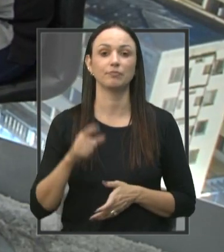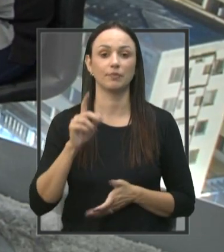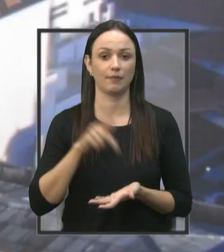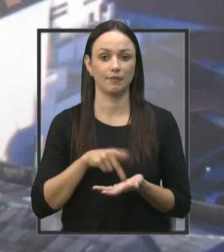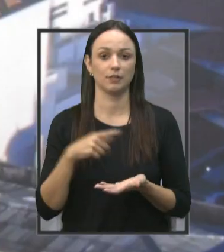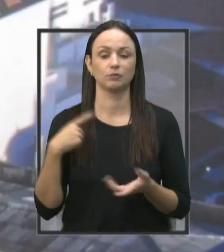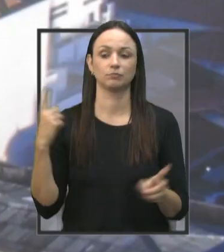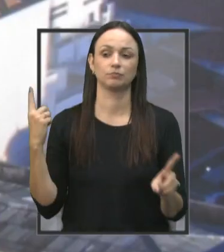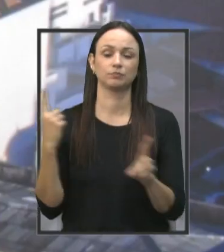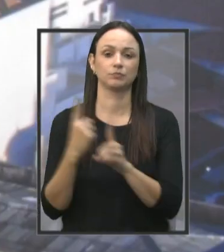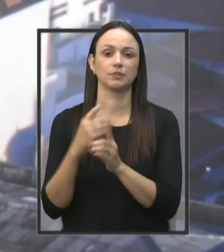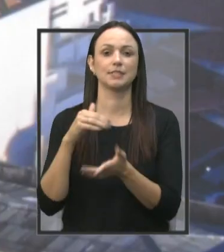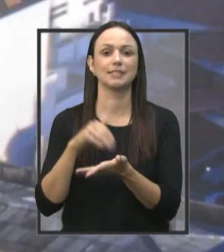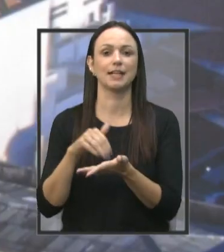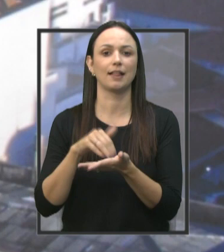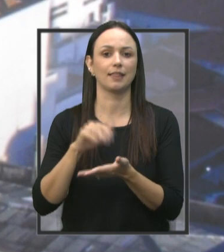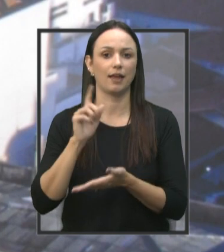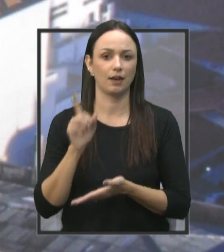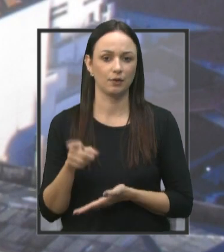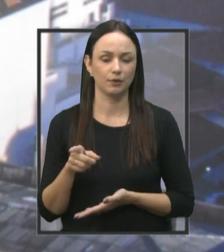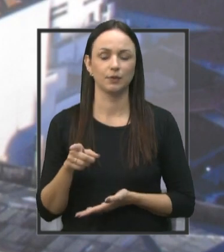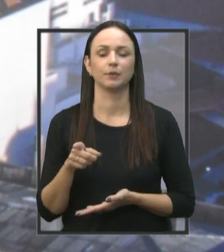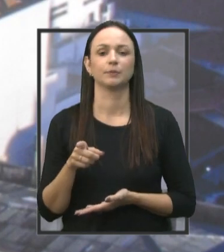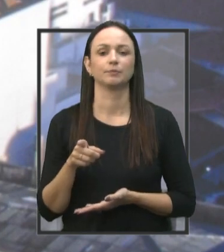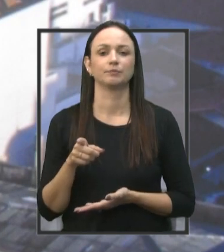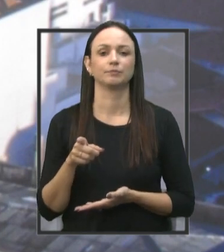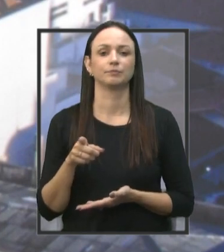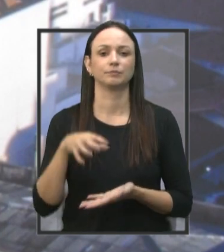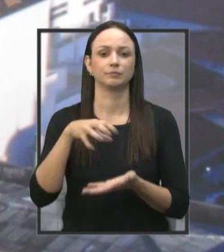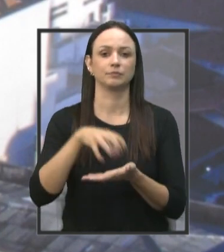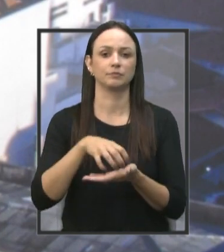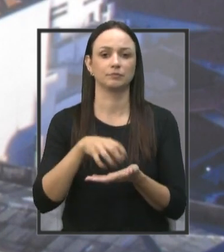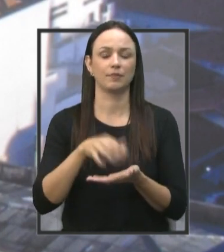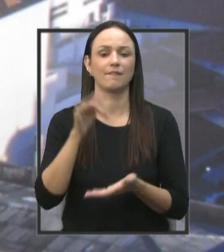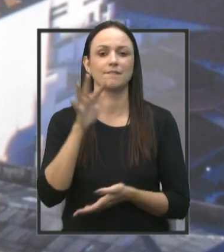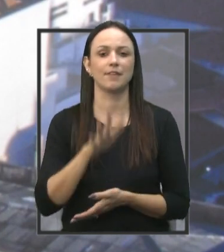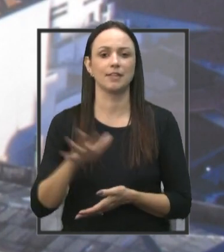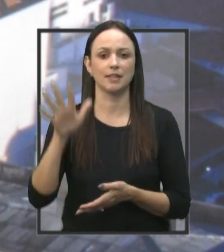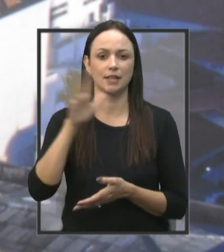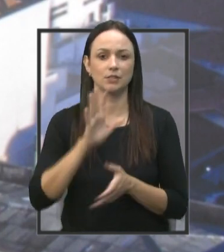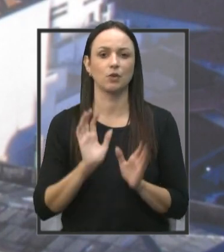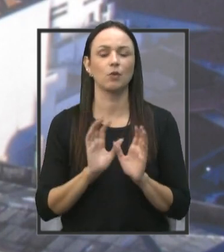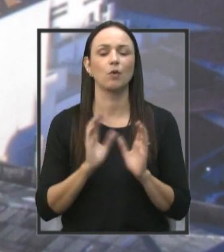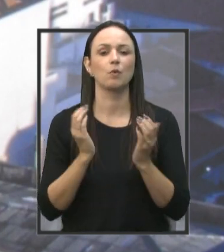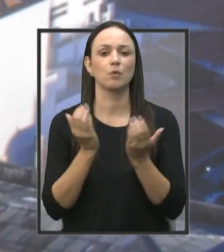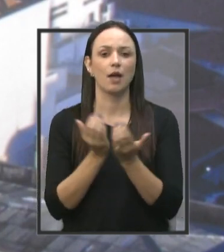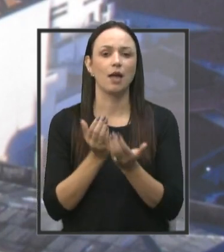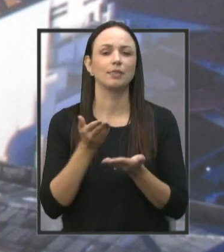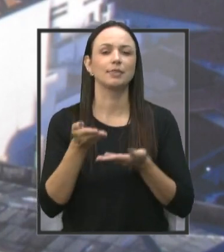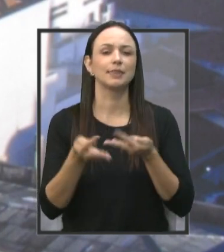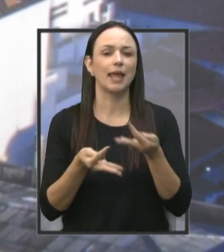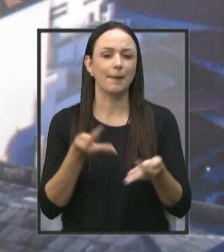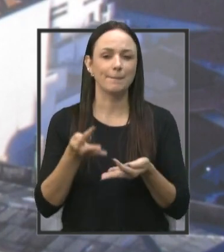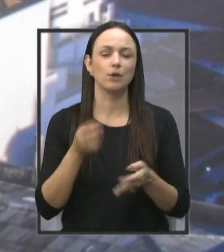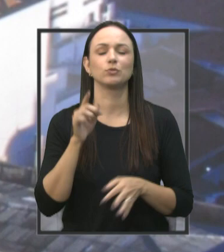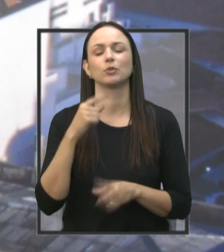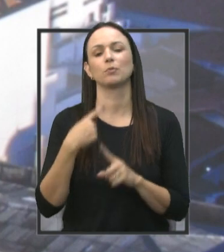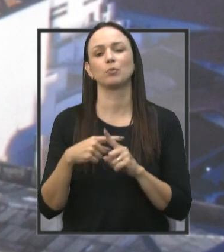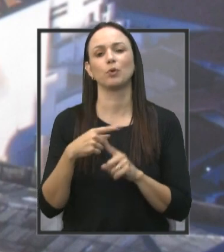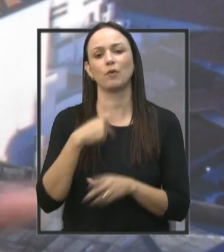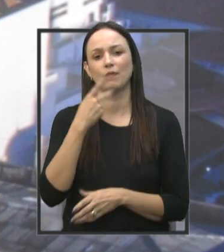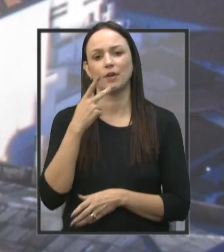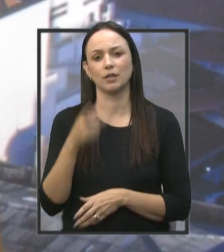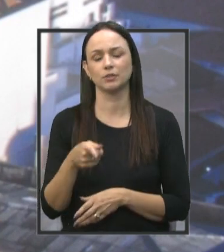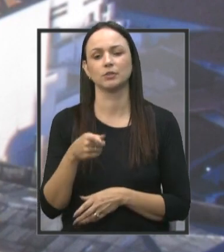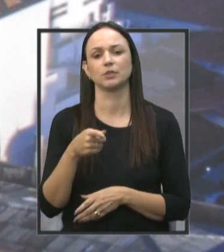nos encontramos com o secretário na sede da Federação Brasileira das Comunidades Terapêuticas, que, como nós